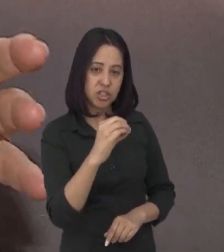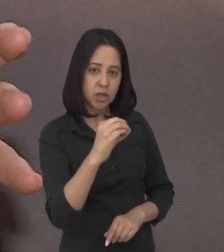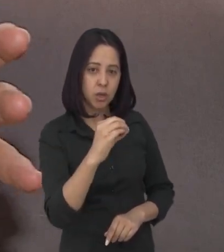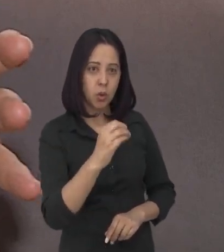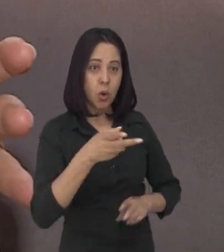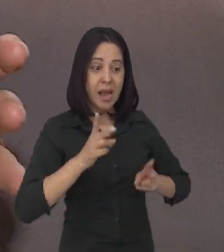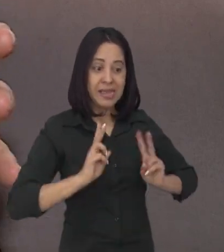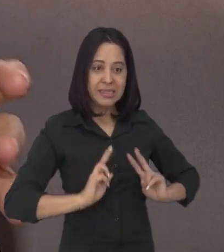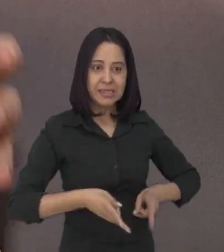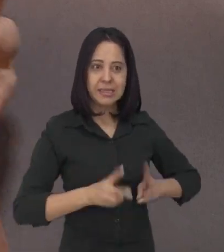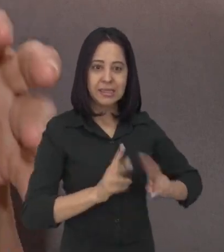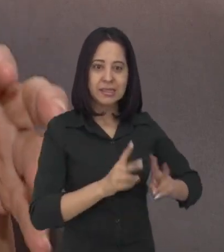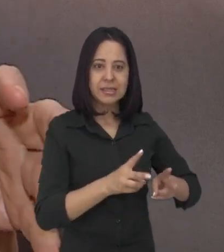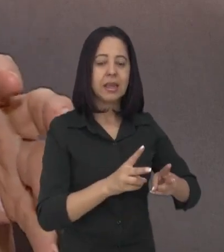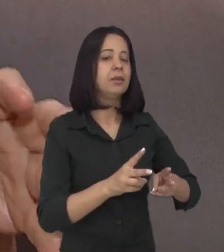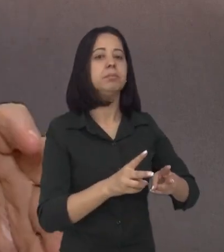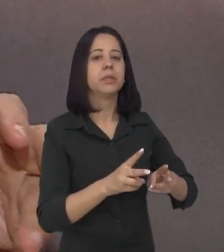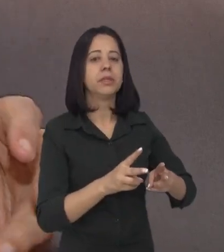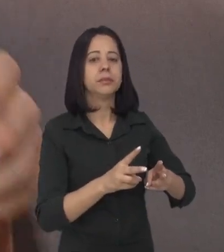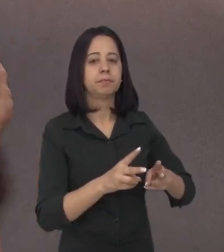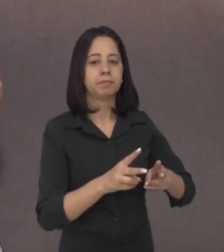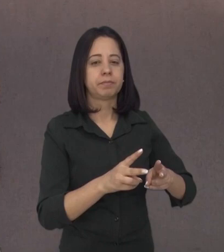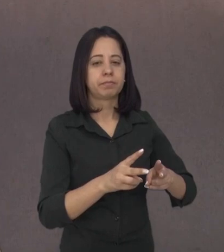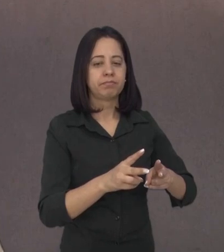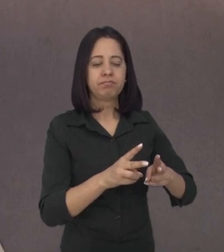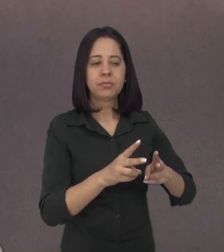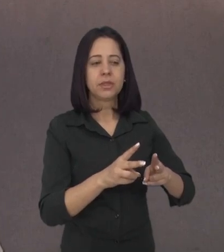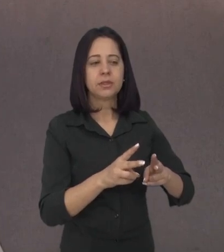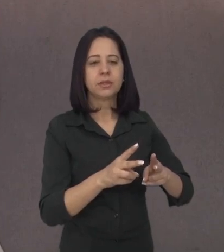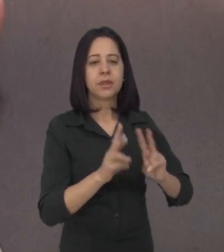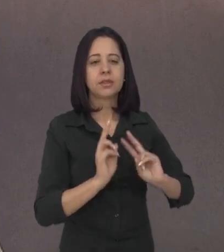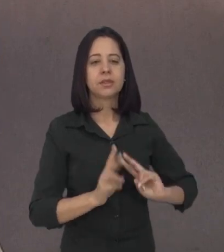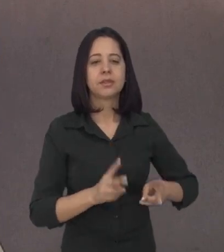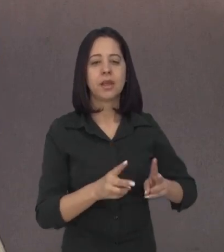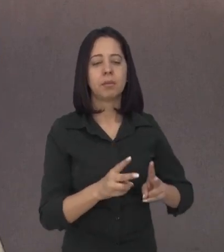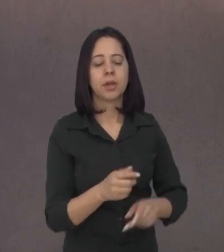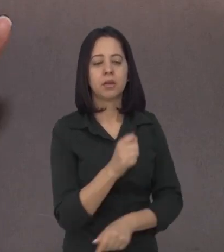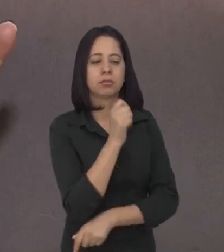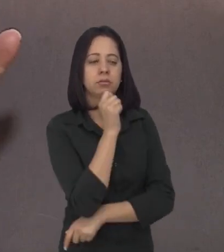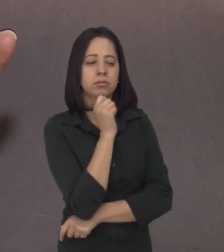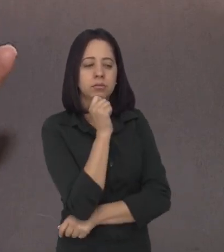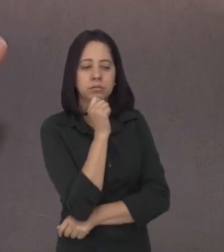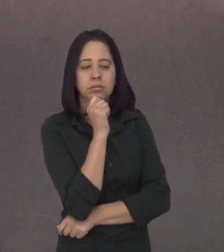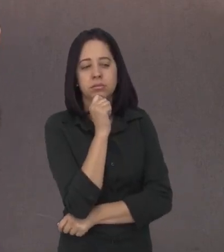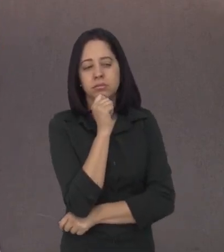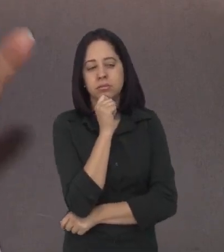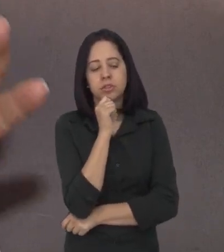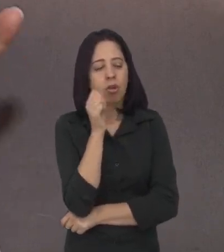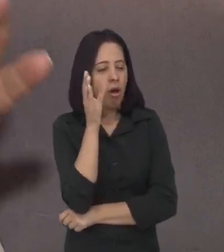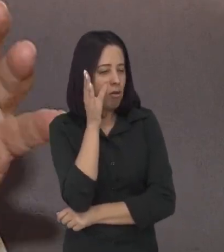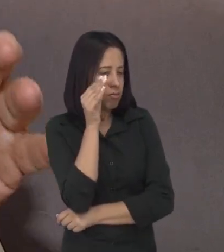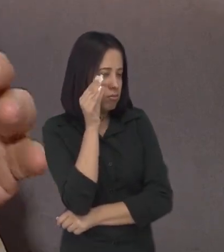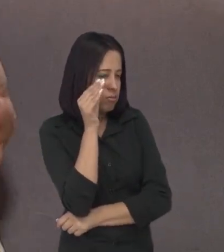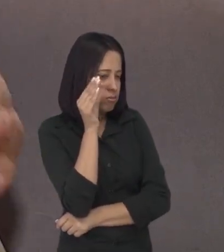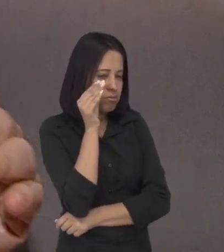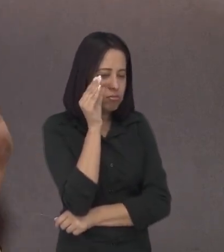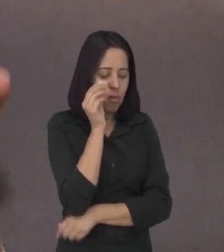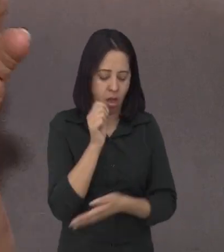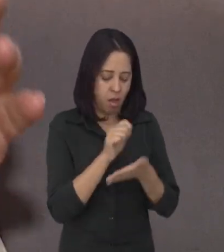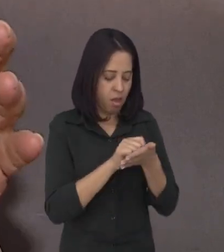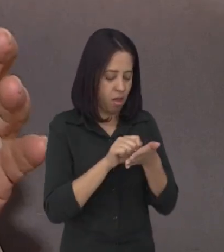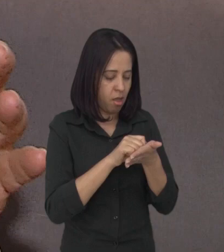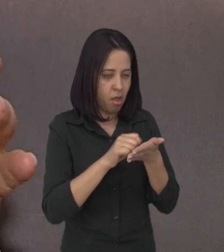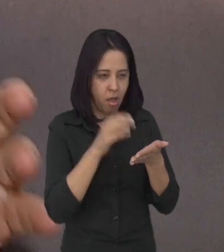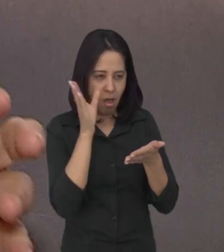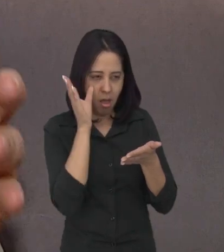como folclorista, certo, ele não intervia, certo, e ficava circunspecto, só apreciando e